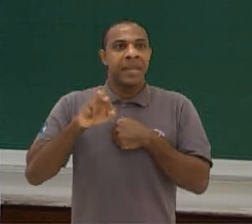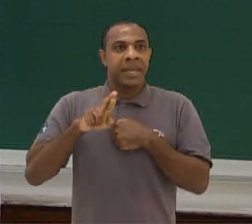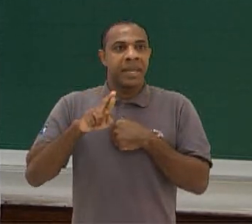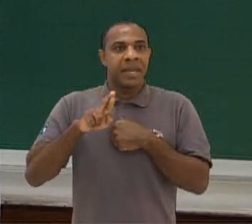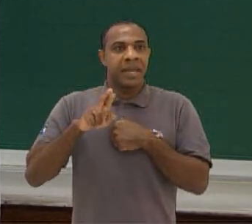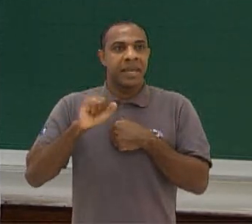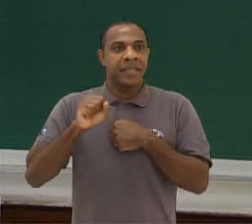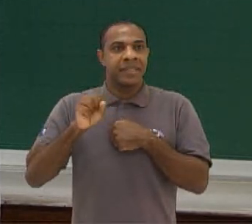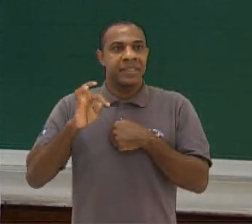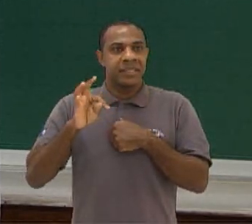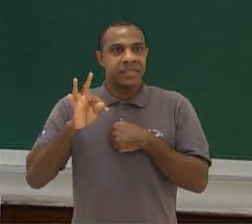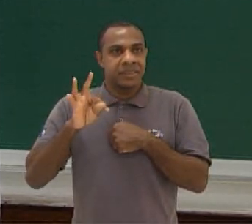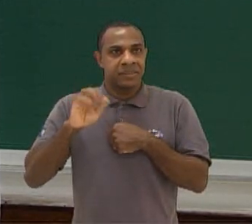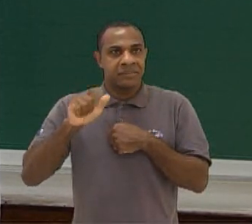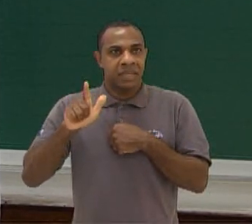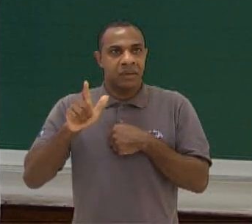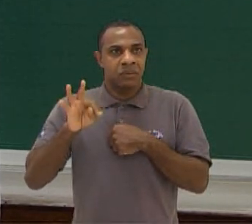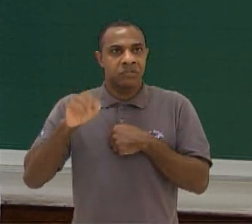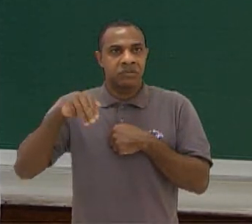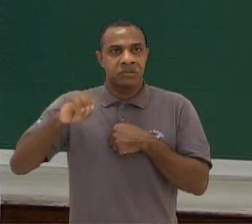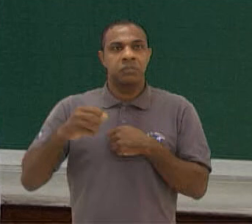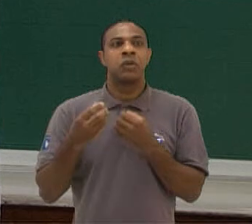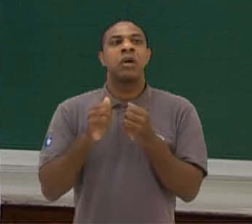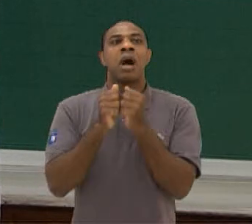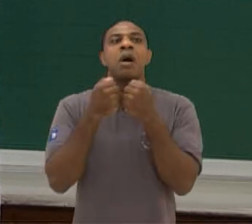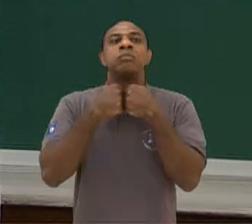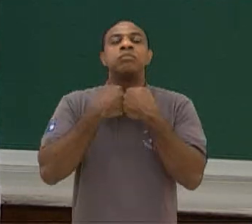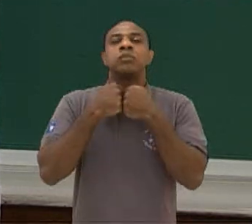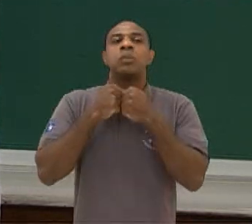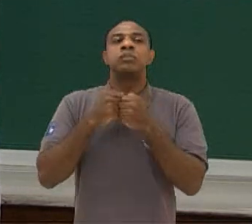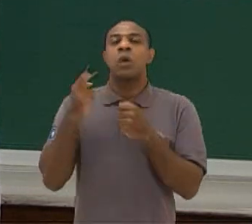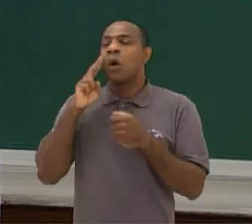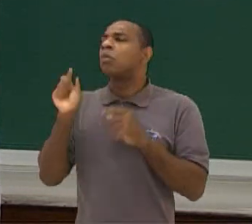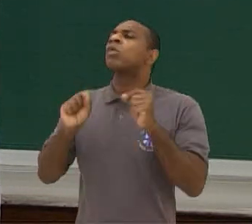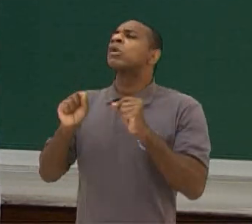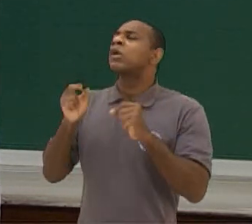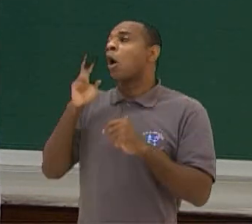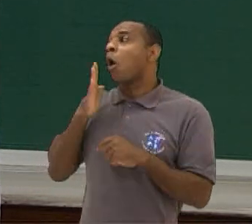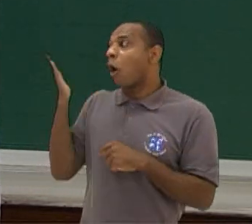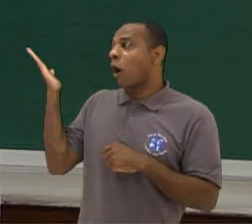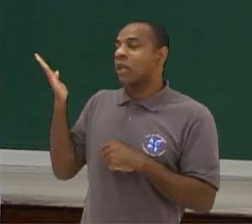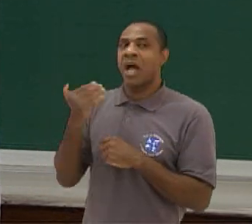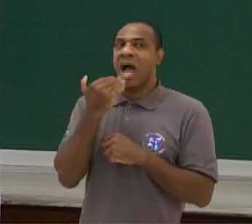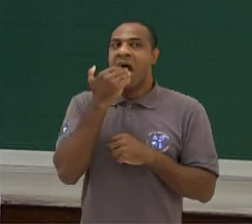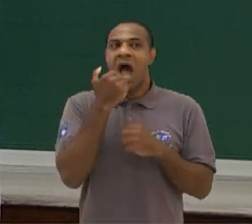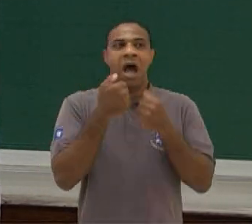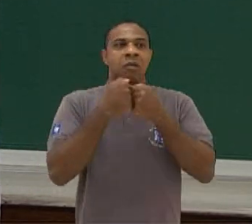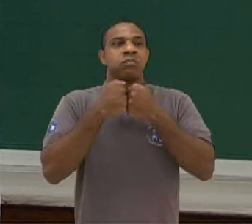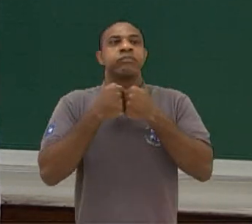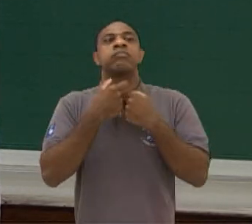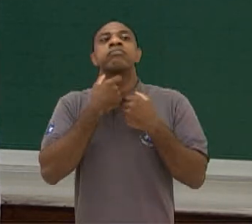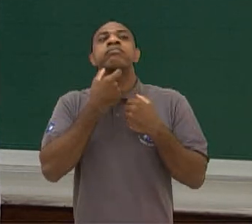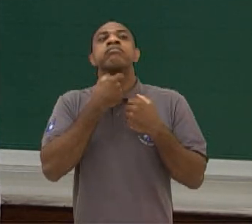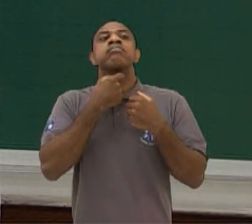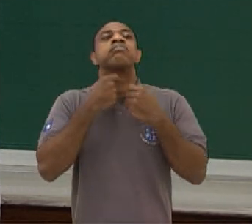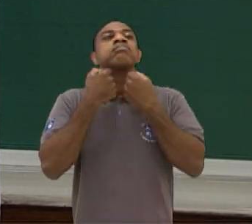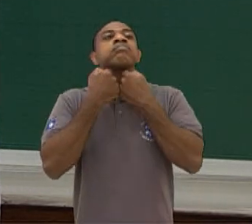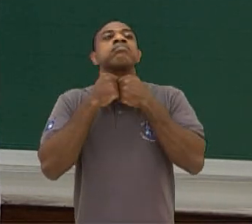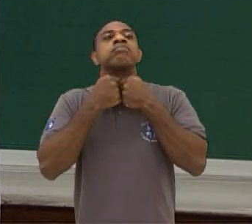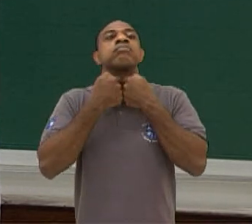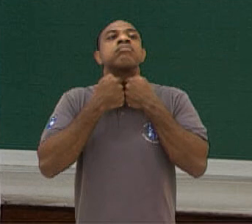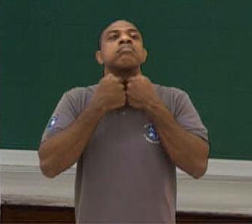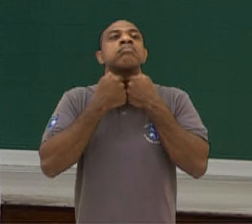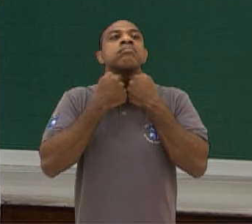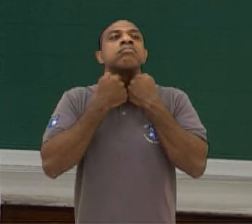Mas, professor, o que é isso? Vamos olhar a imagem. Então, aqui eu tenho um alimento, tá, no início aqui do meu tubo do esôfago, o alimento,